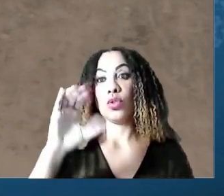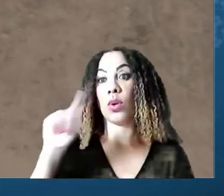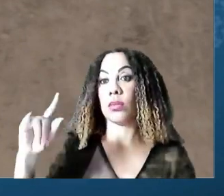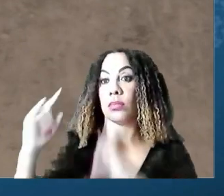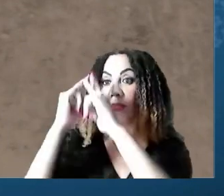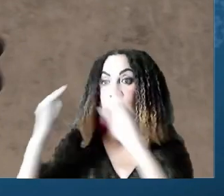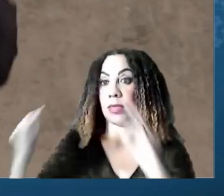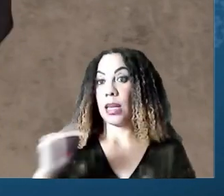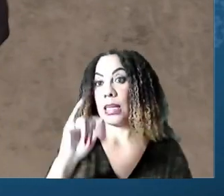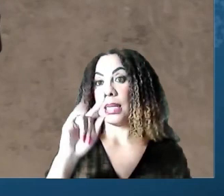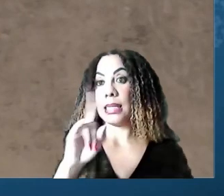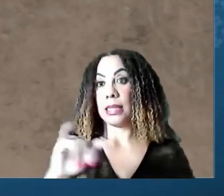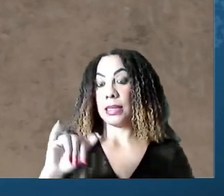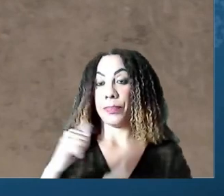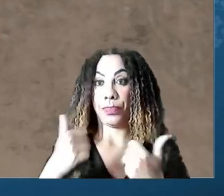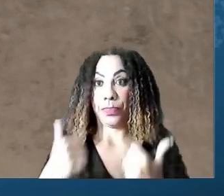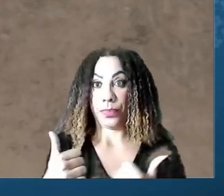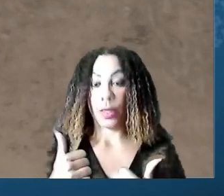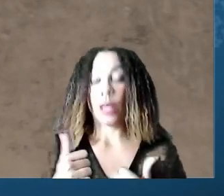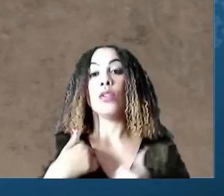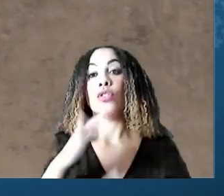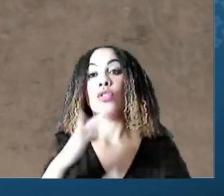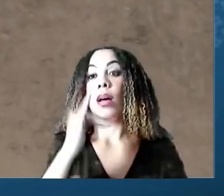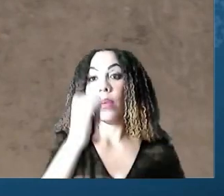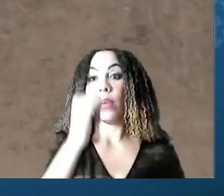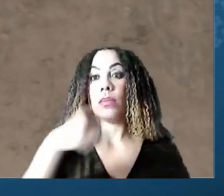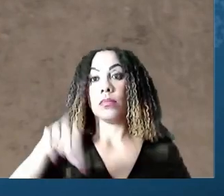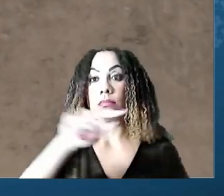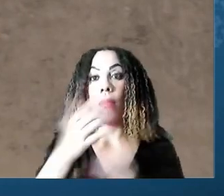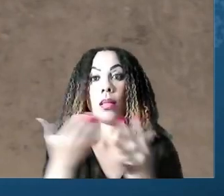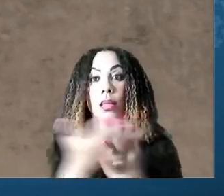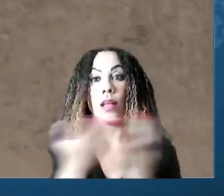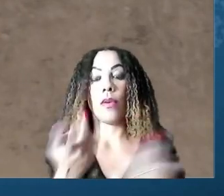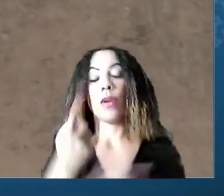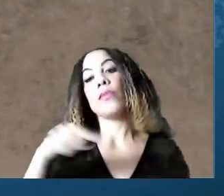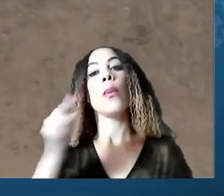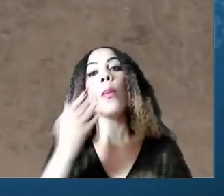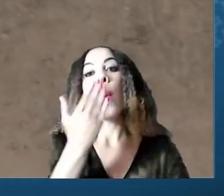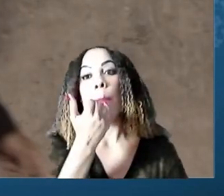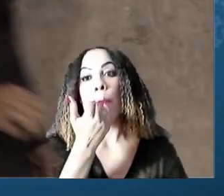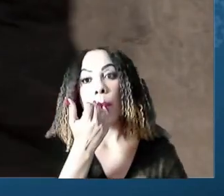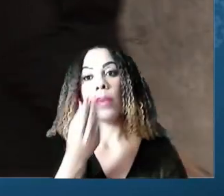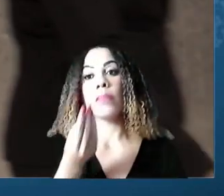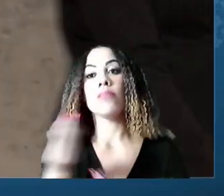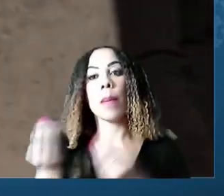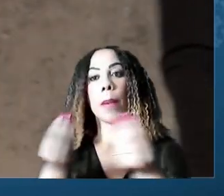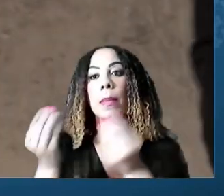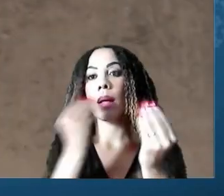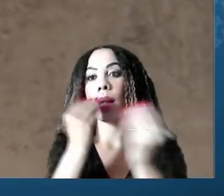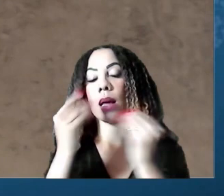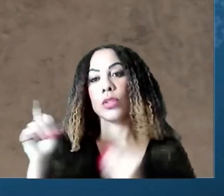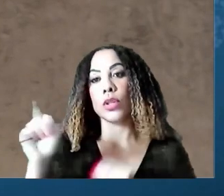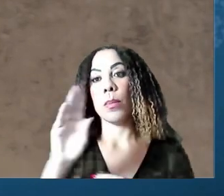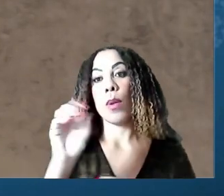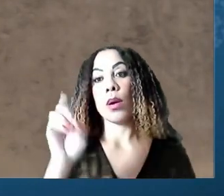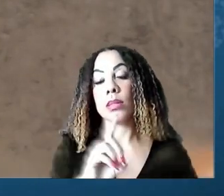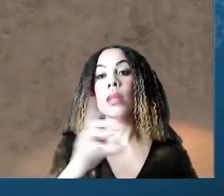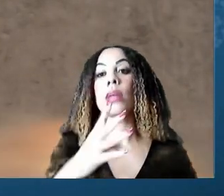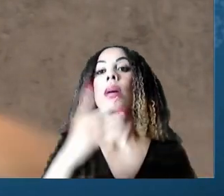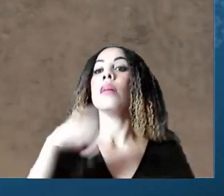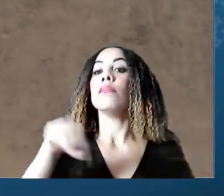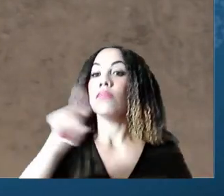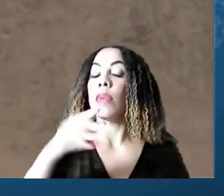tá bom? Como eu falei, então, vamos para o almoço, distribuição de lunchbox, e não deixem de visitar